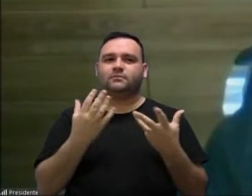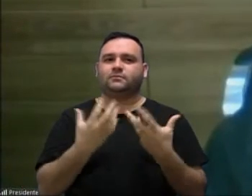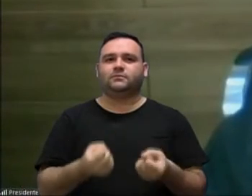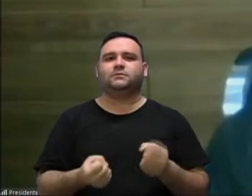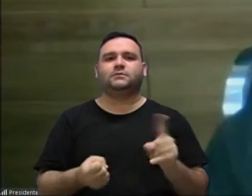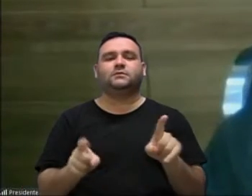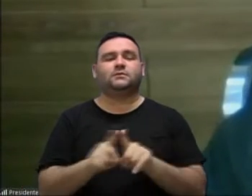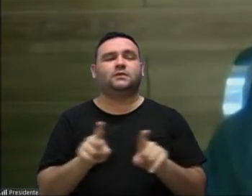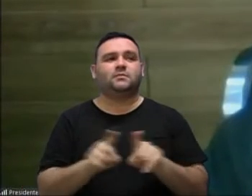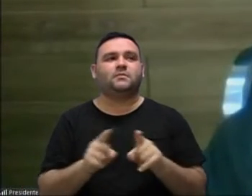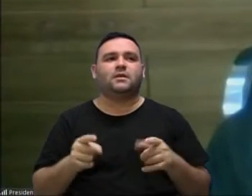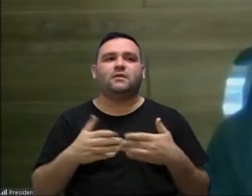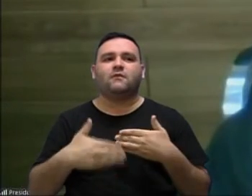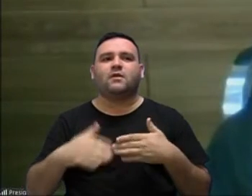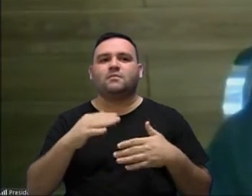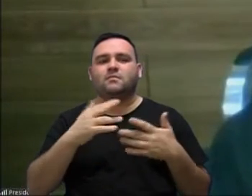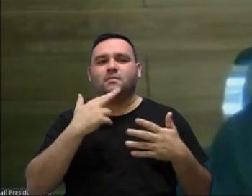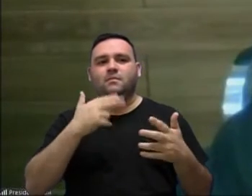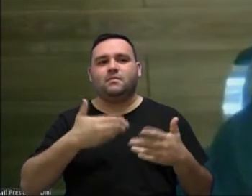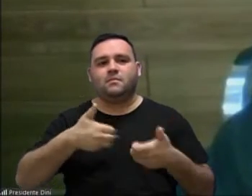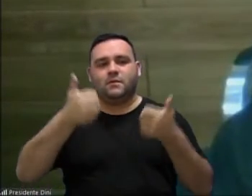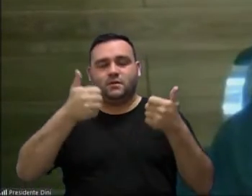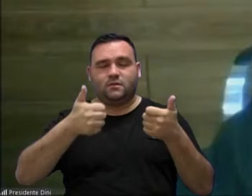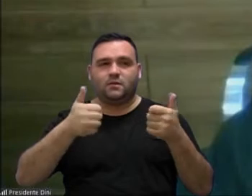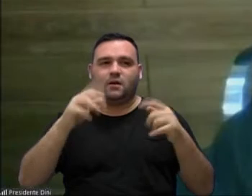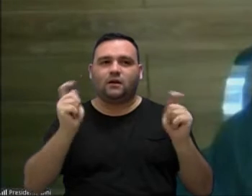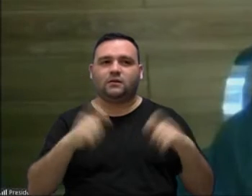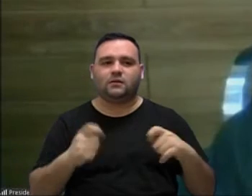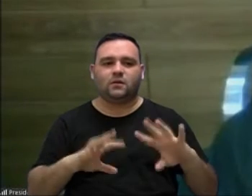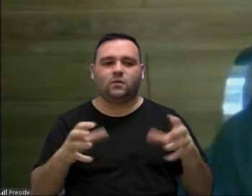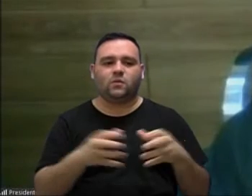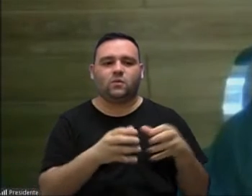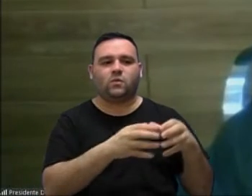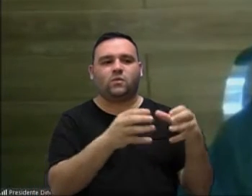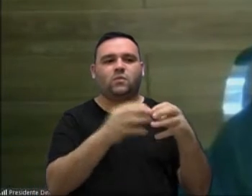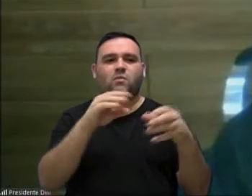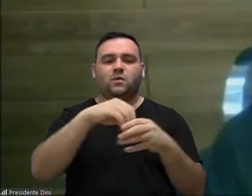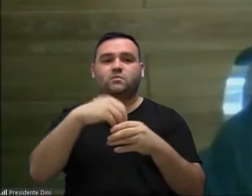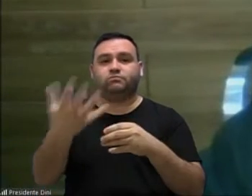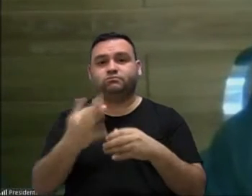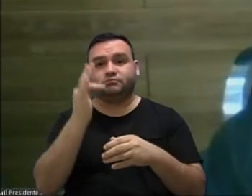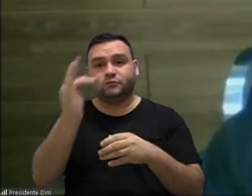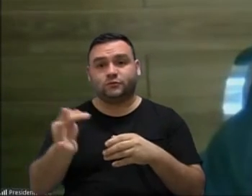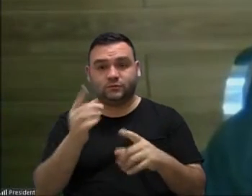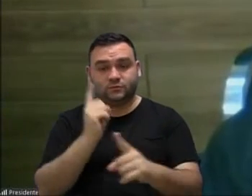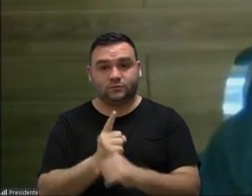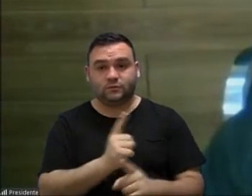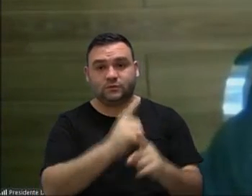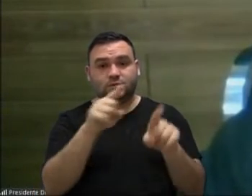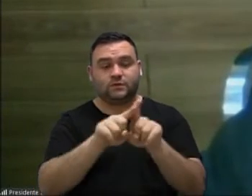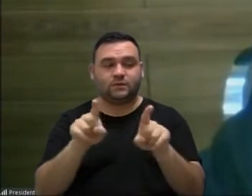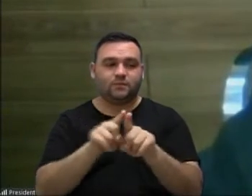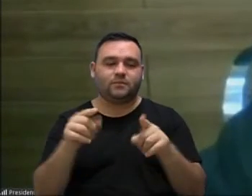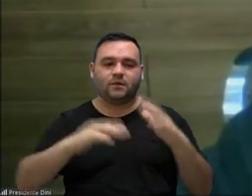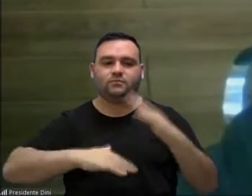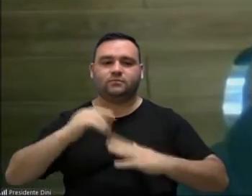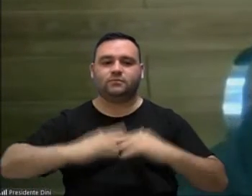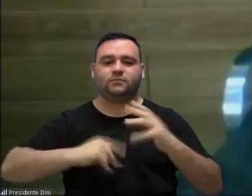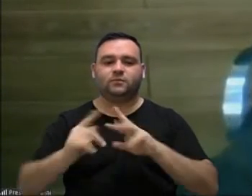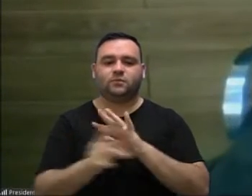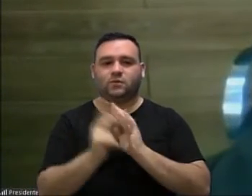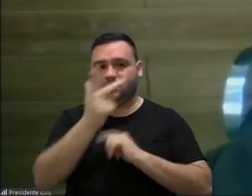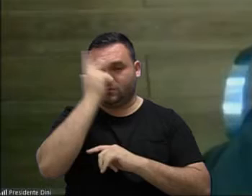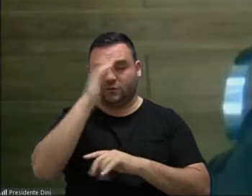reflexos dessas decisões serão melhor aquilatados pelos órgãos de controle externo no futuro breve, além da validade de atos praticados de seus